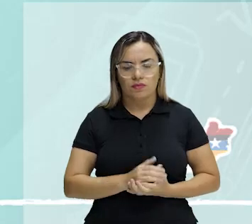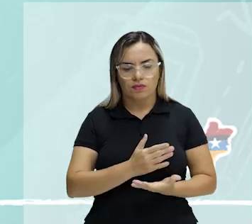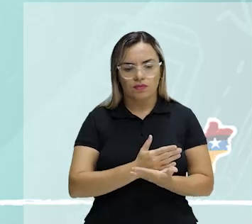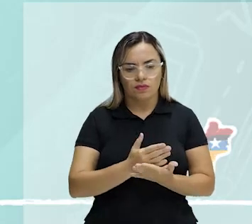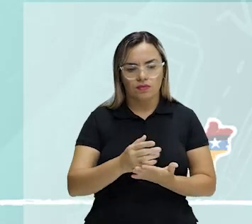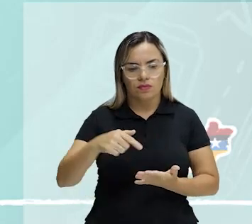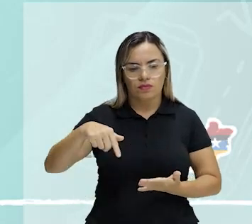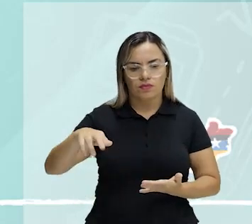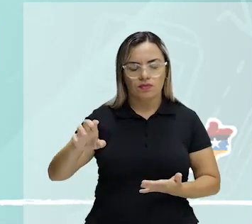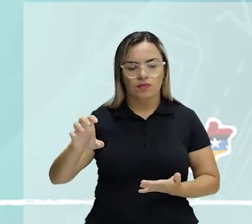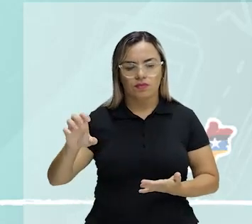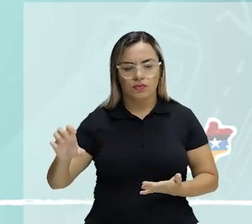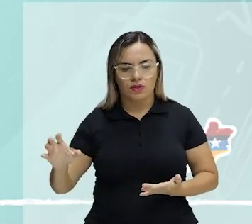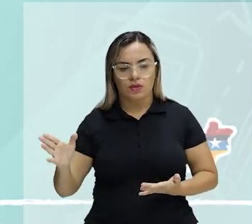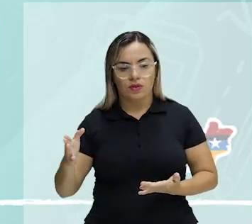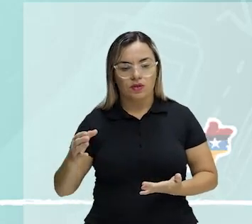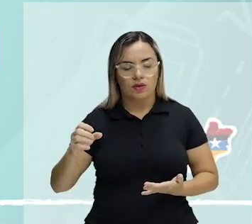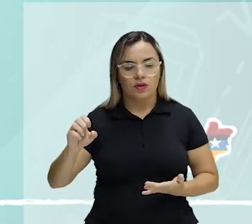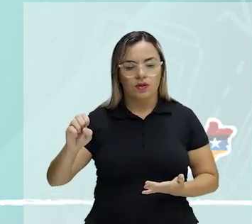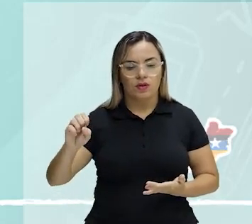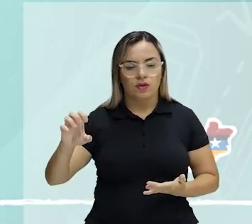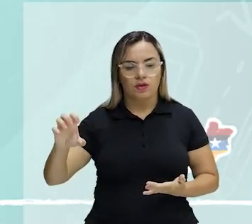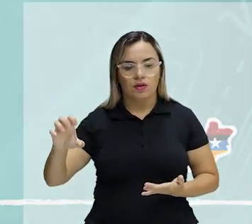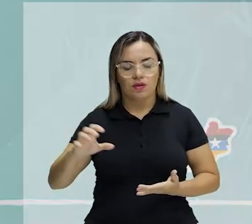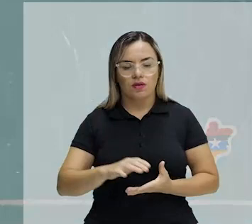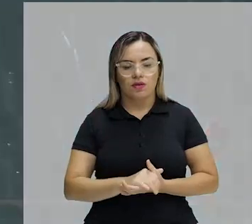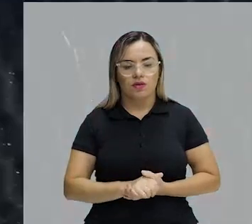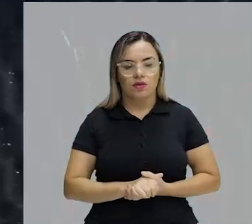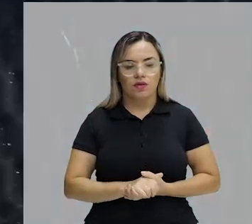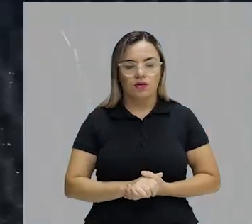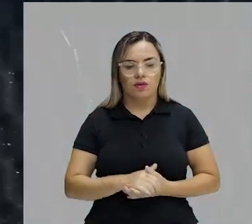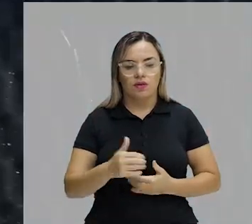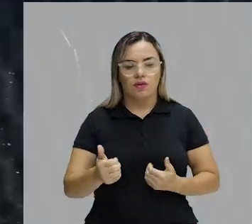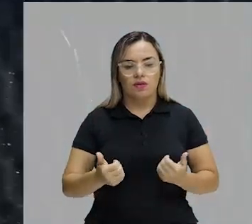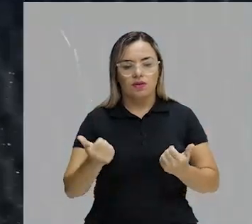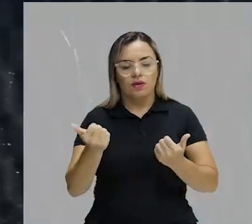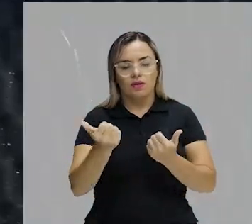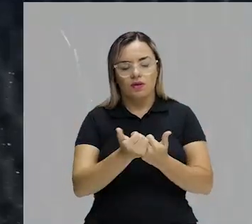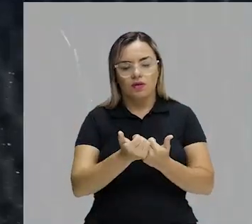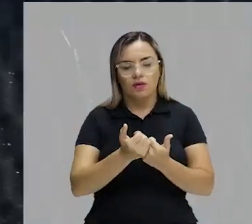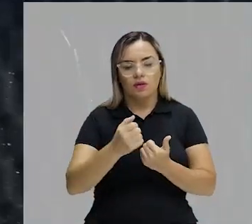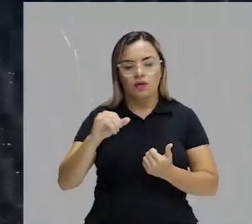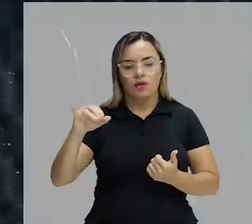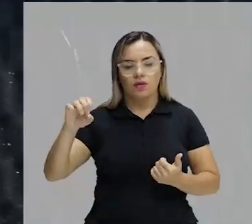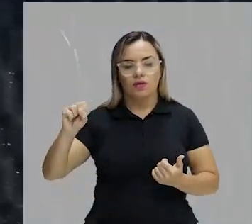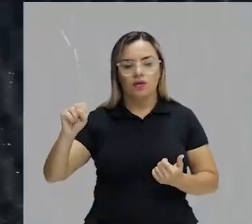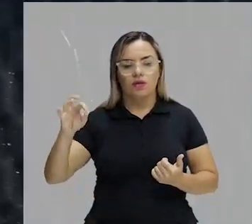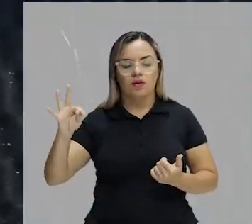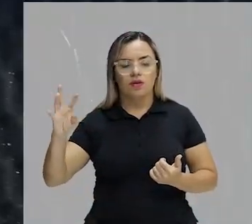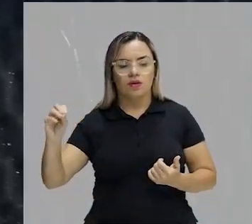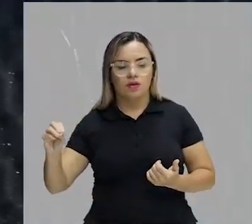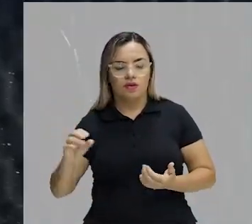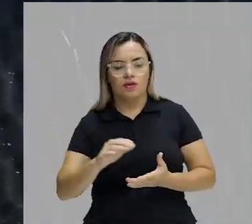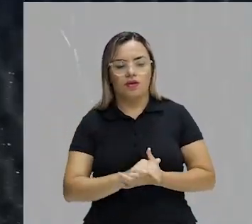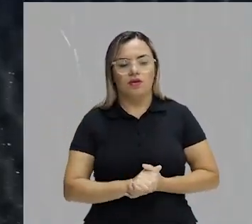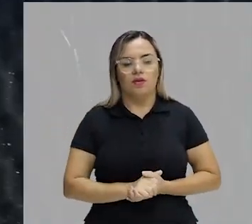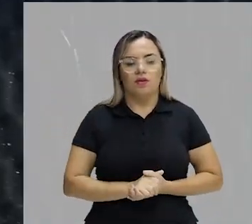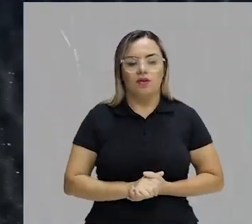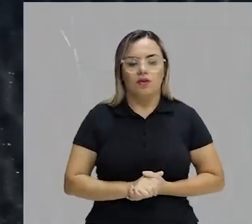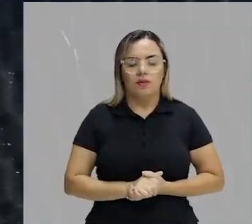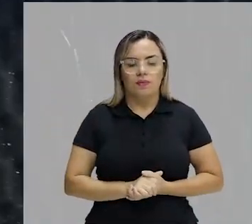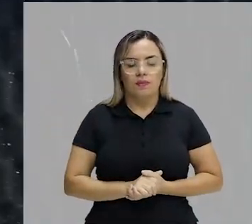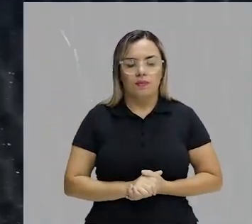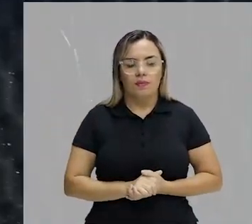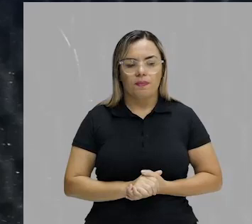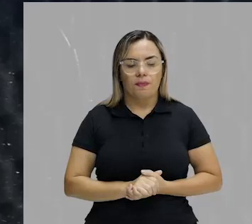se, conjunções integrantes. Podem ser substituídas por isto, é muito fácil. Função sintática do isto é a função sintática da